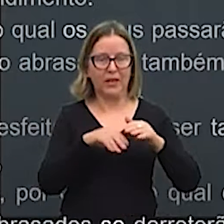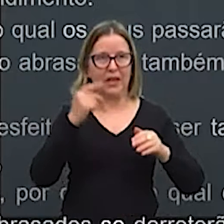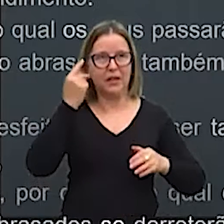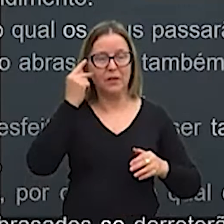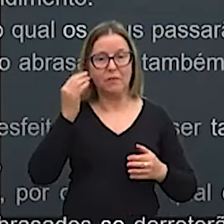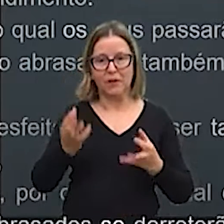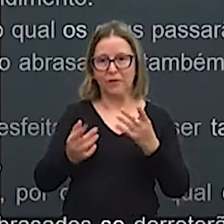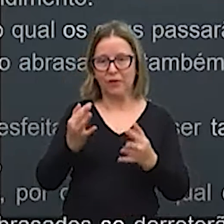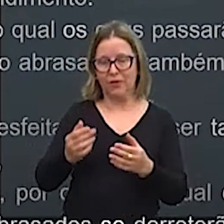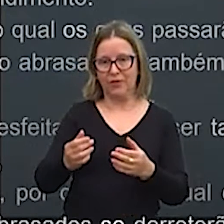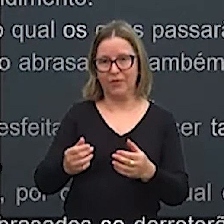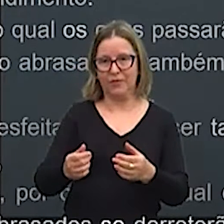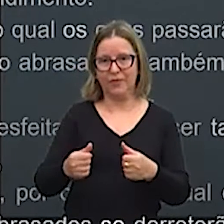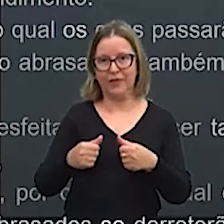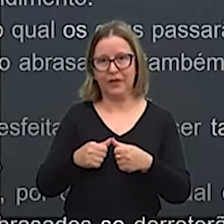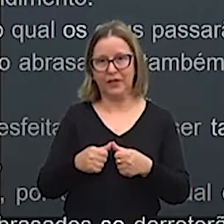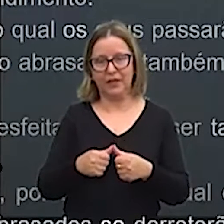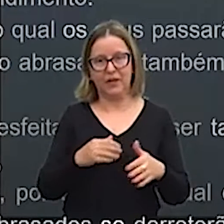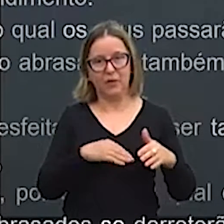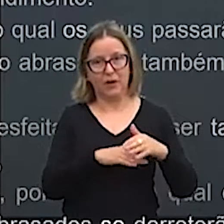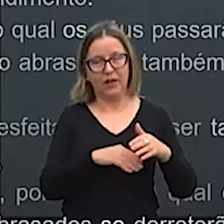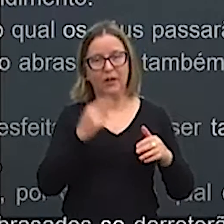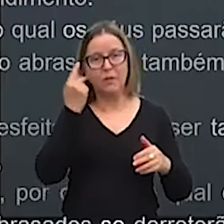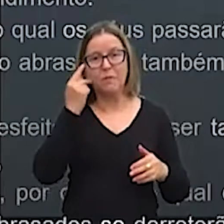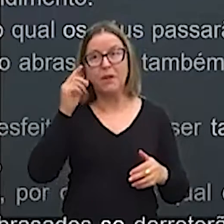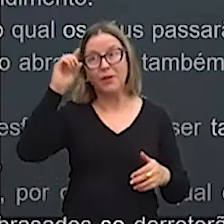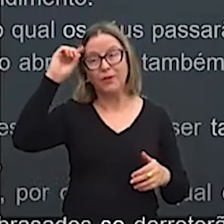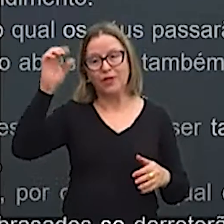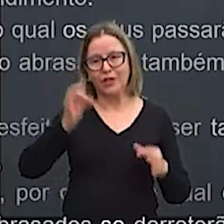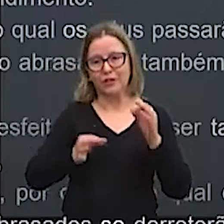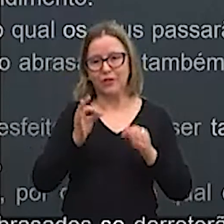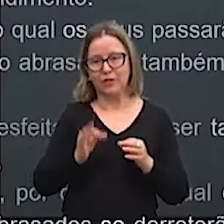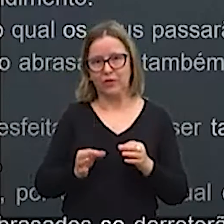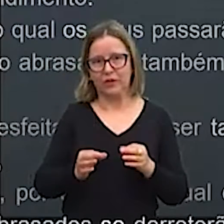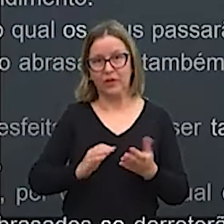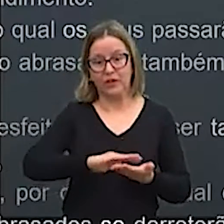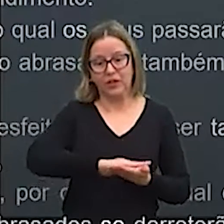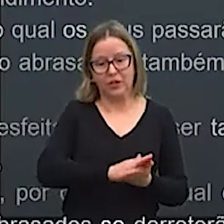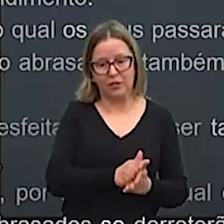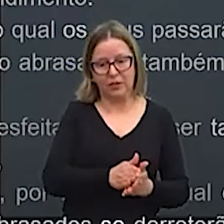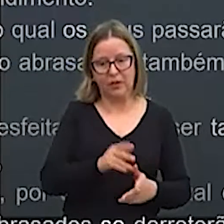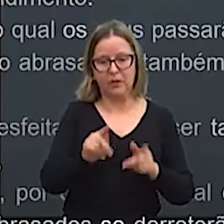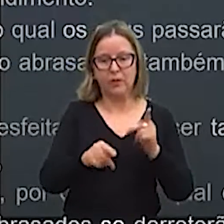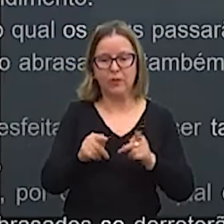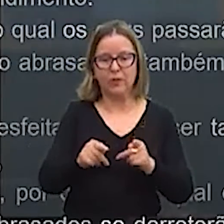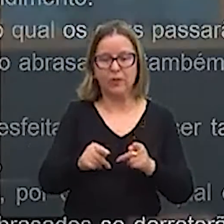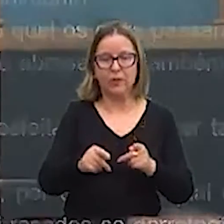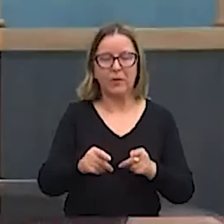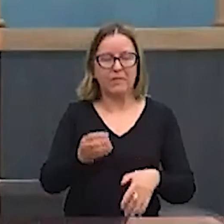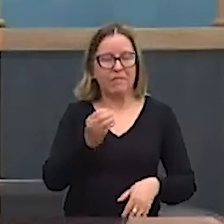fogo, estando reservados para o dia do juízo e destruição dos homens ímpios. Tem homem